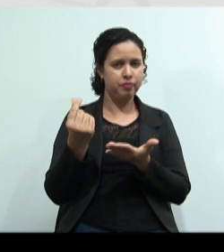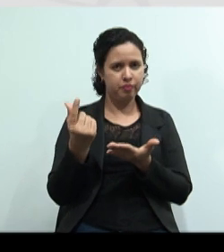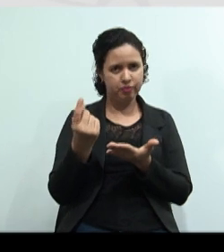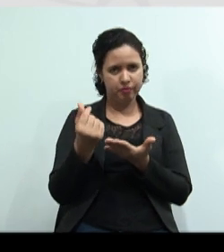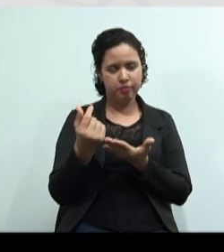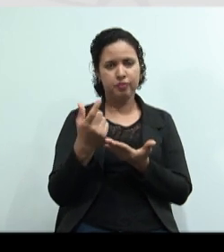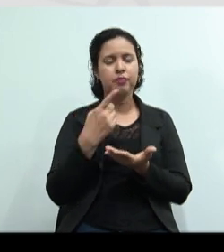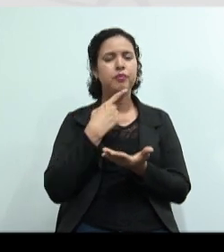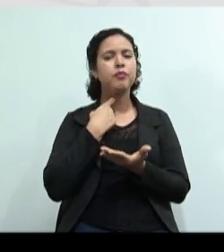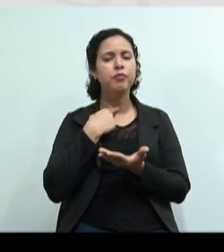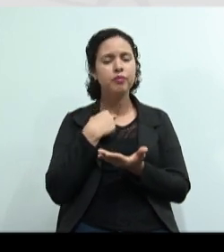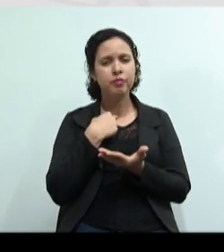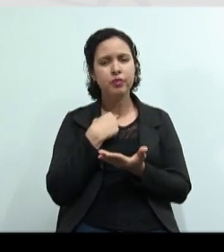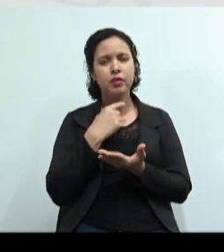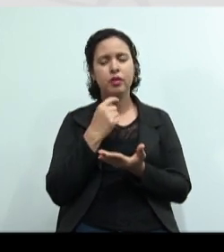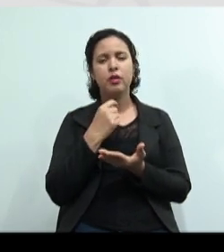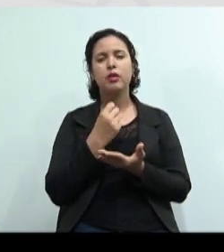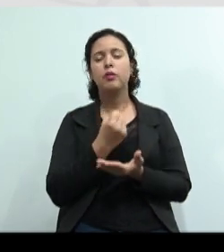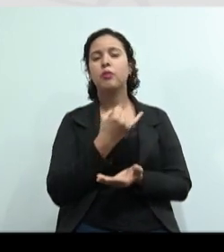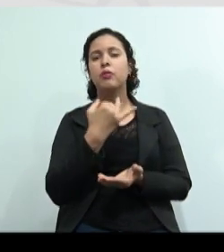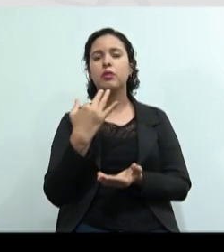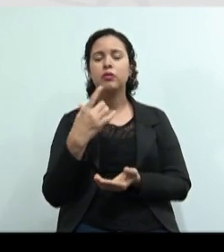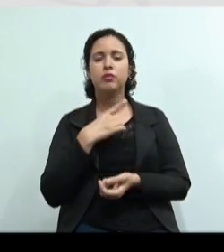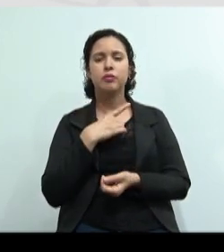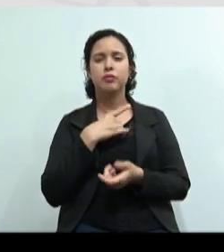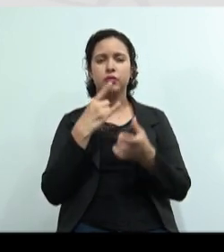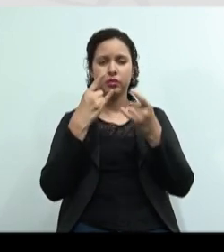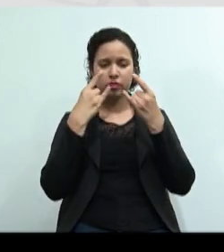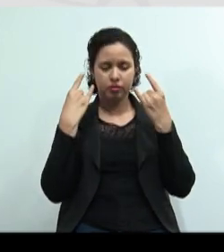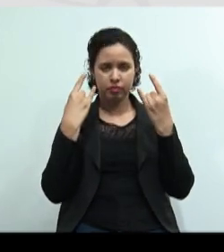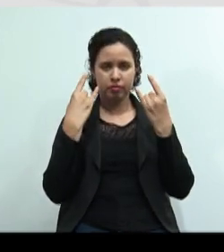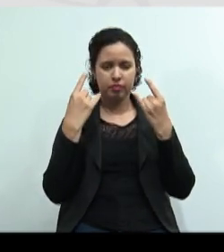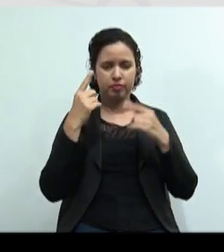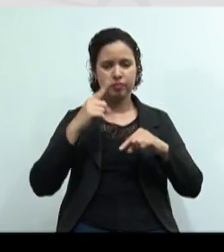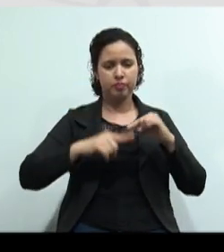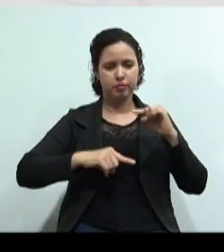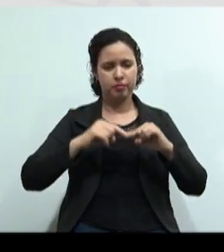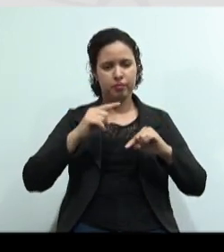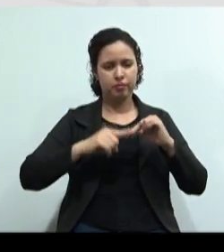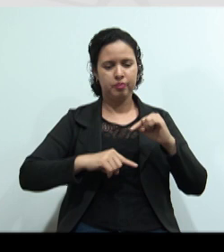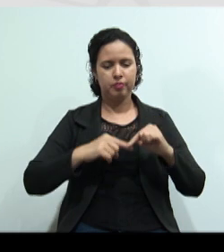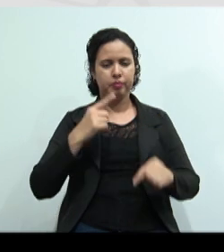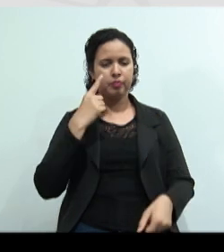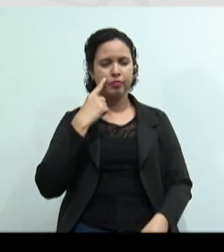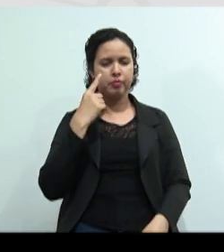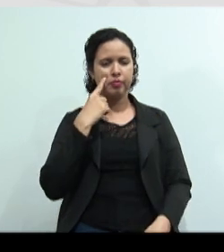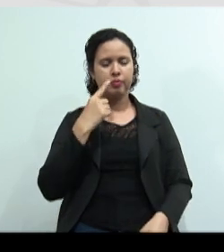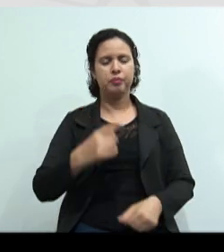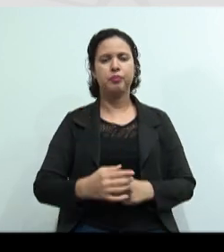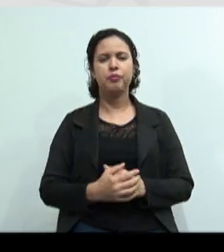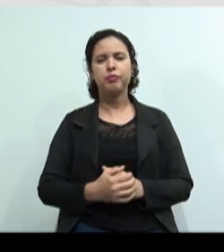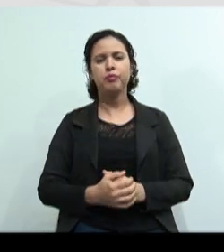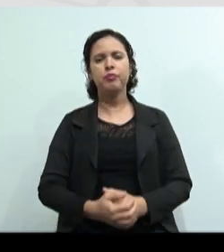de lucro nesse produto, correto? Vamos continuar lá no slide.